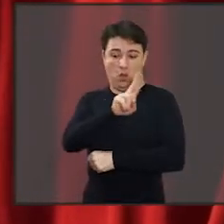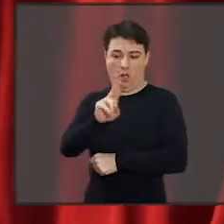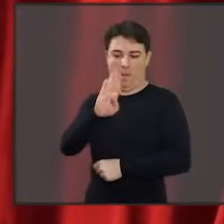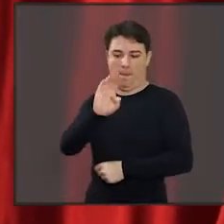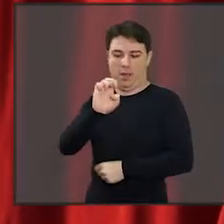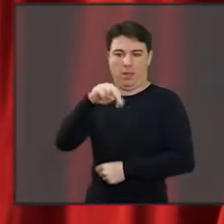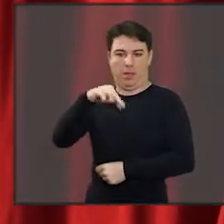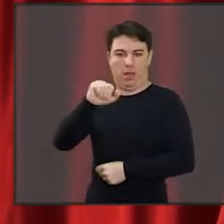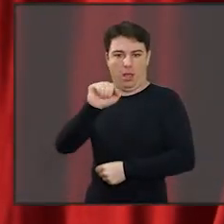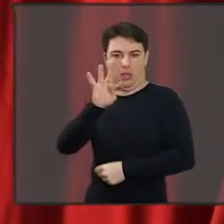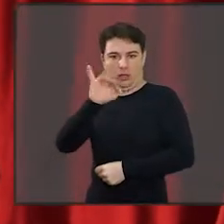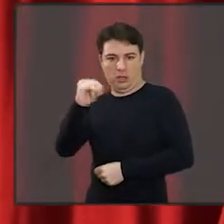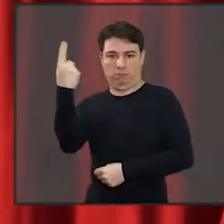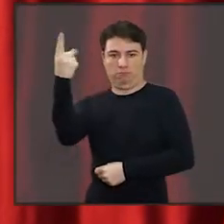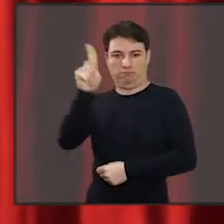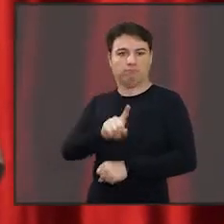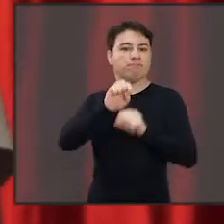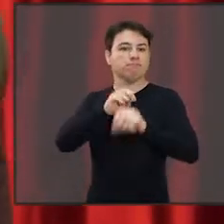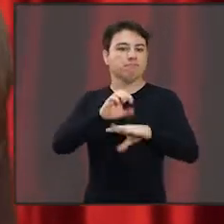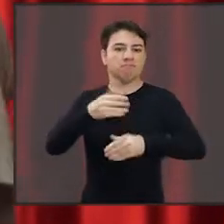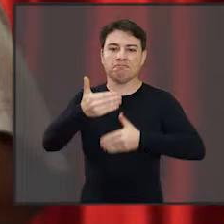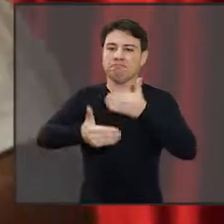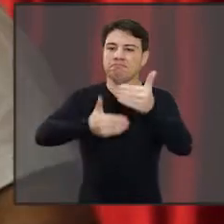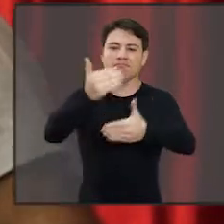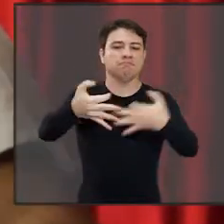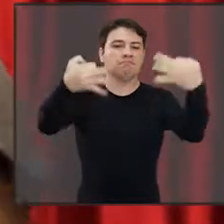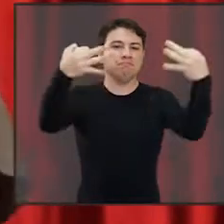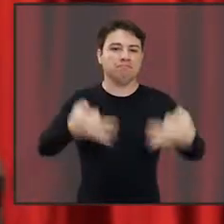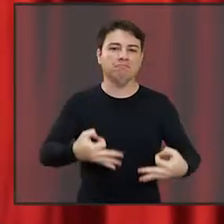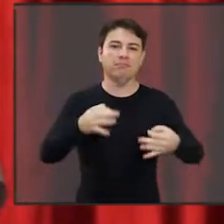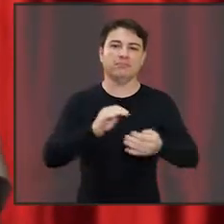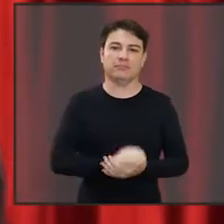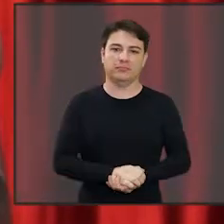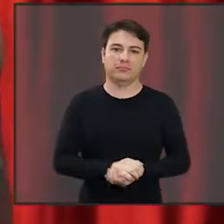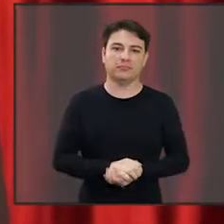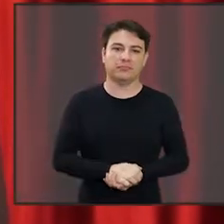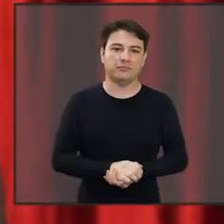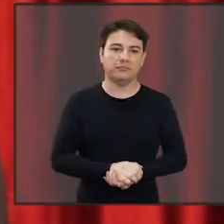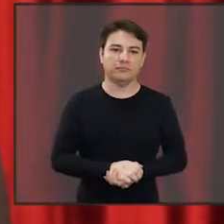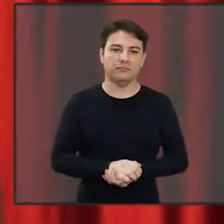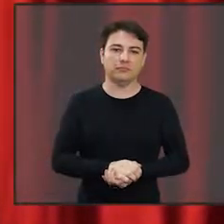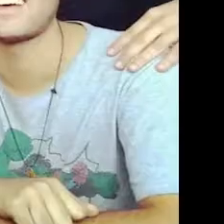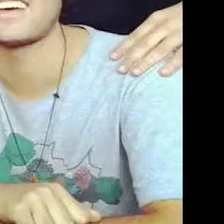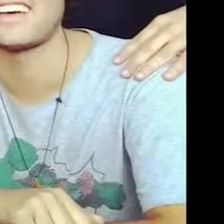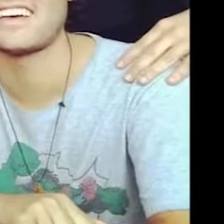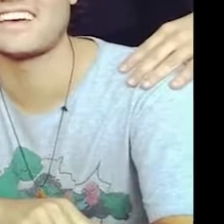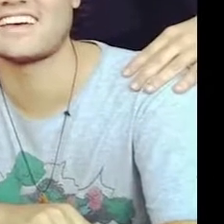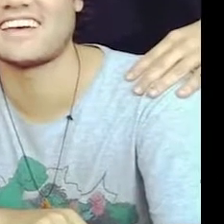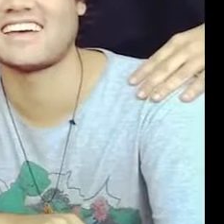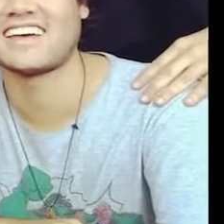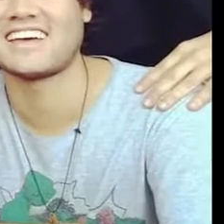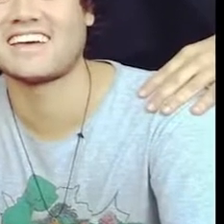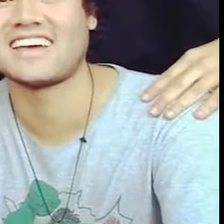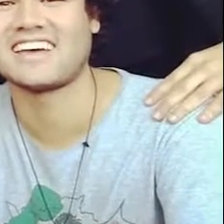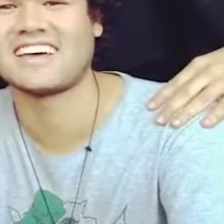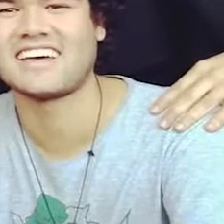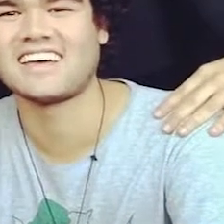Alan Benatti para cá, para dar uma oficina também, e com esse material a gente foi. E aí deu certo.